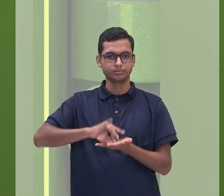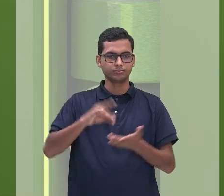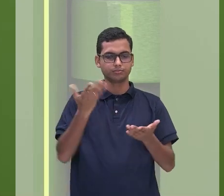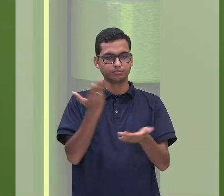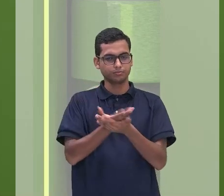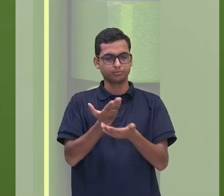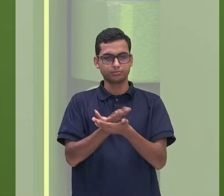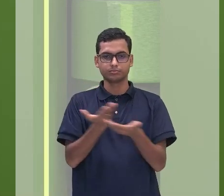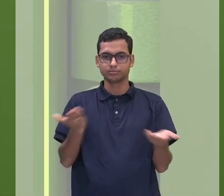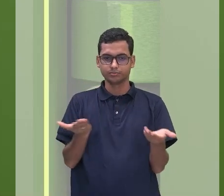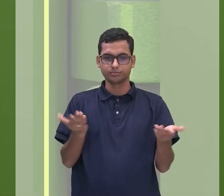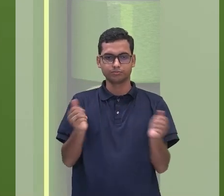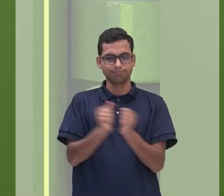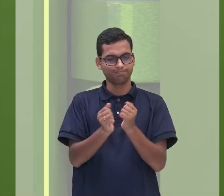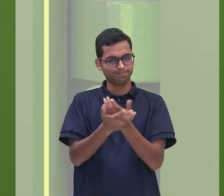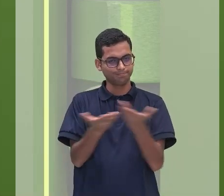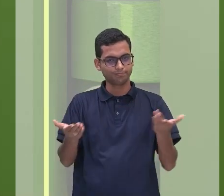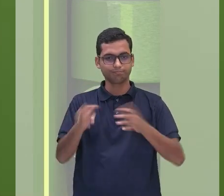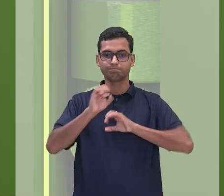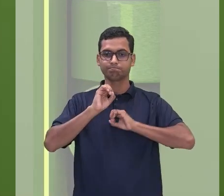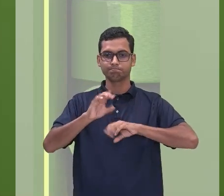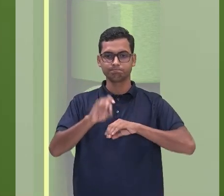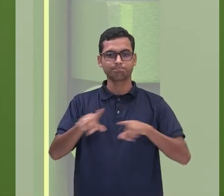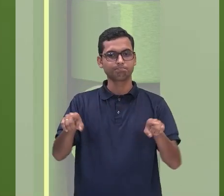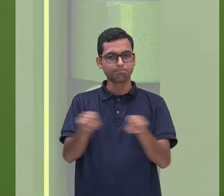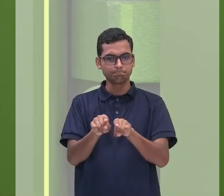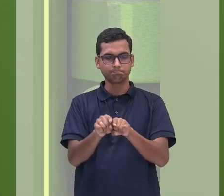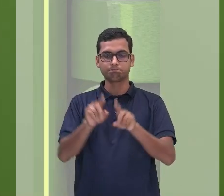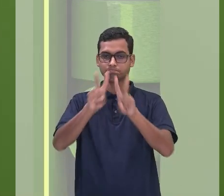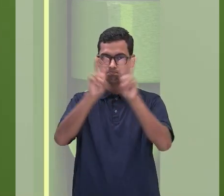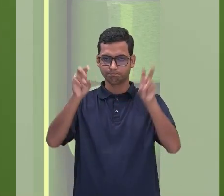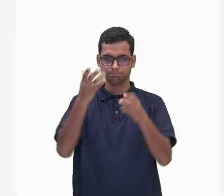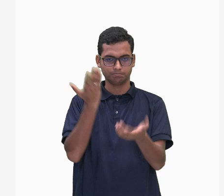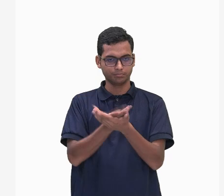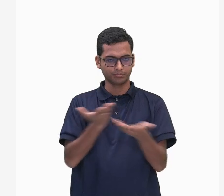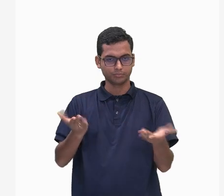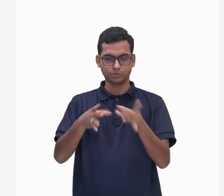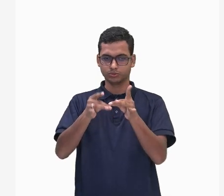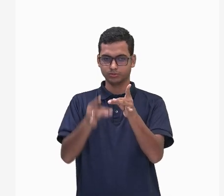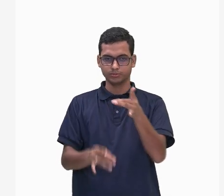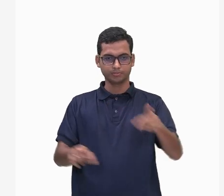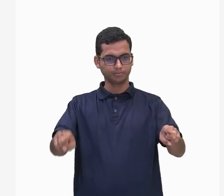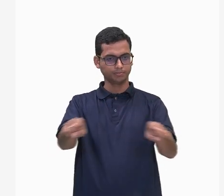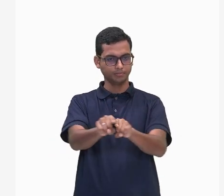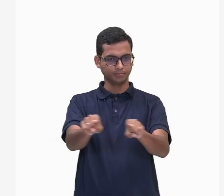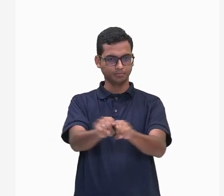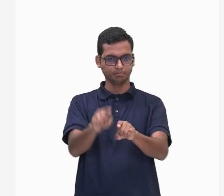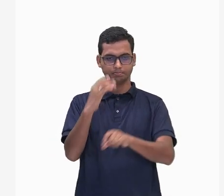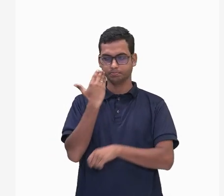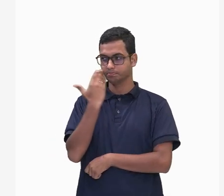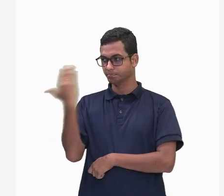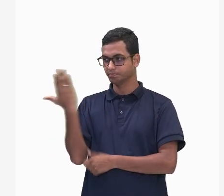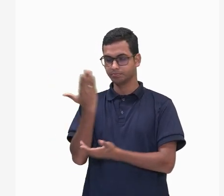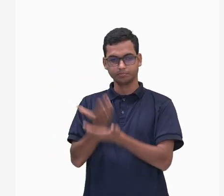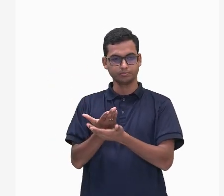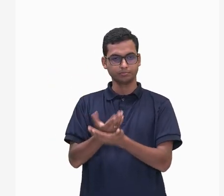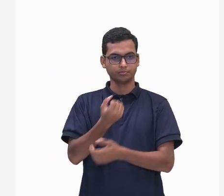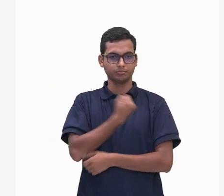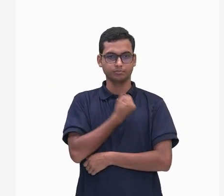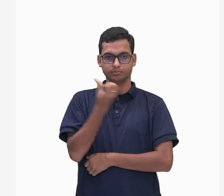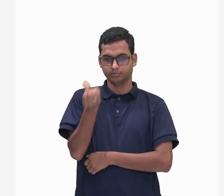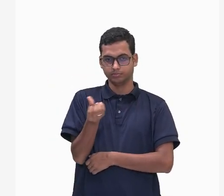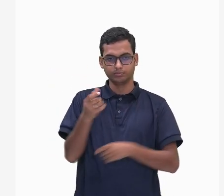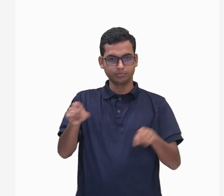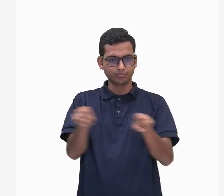aula, que agora a gente vai observar qual é o objeto de conhecimento e o detalhamento. Olha aí, a nossa aula é a aula de número